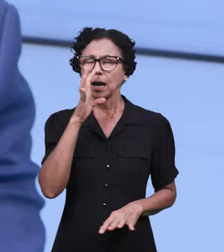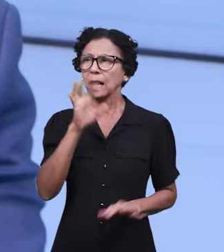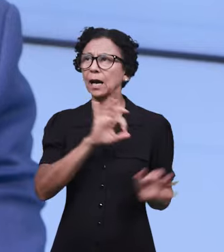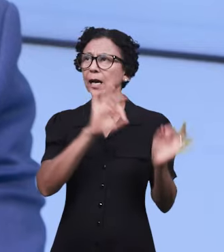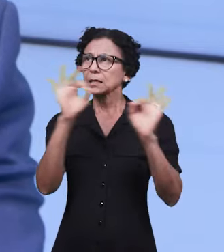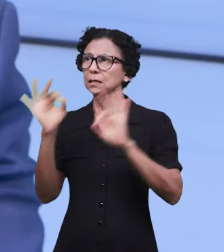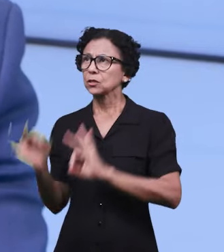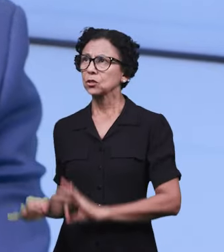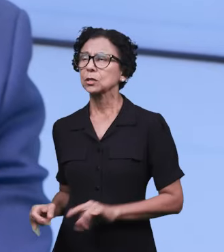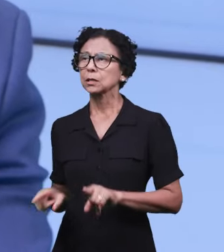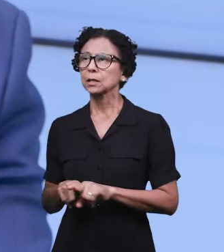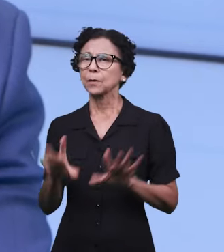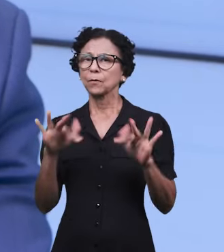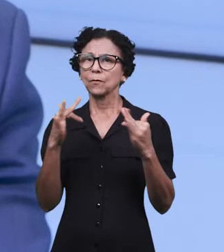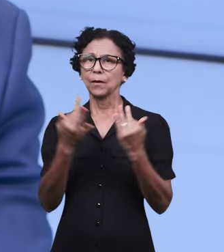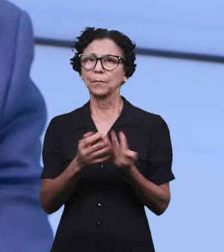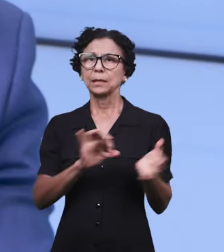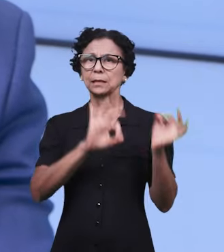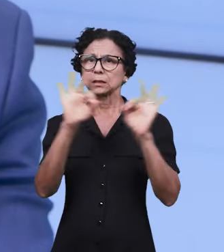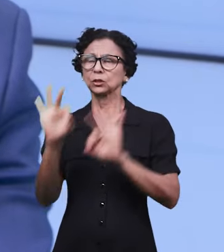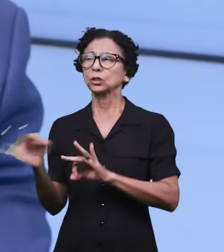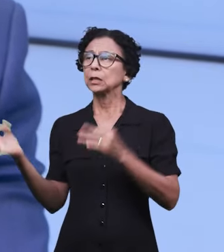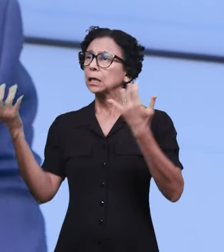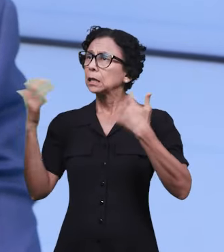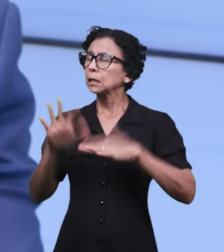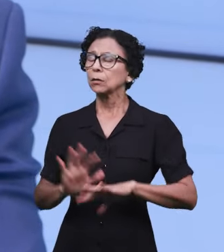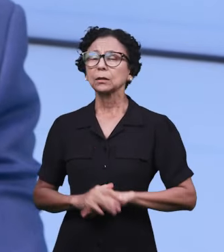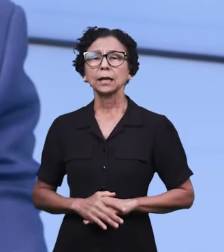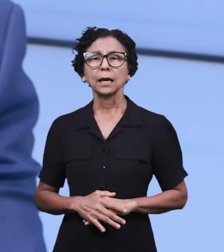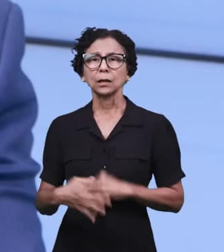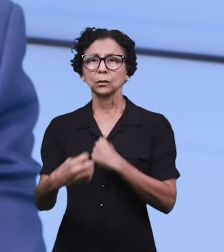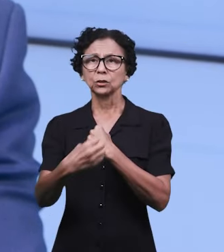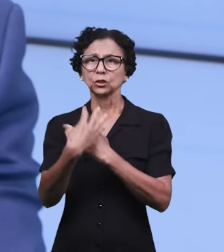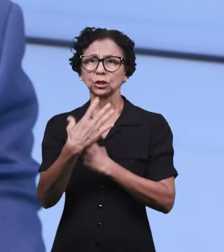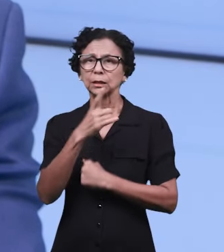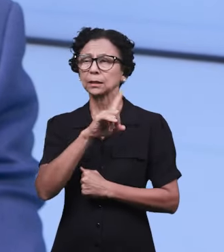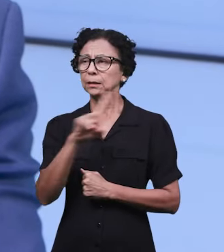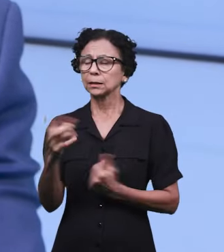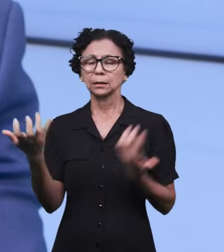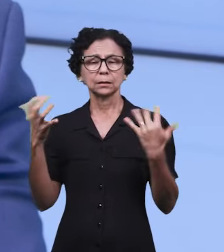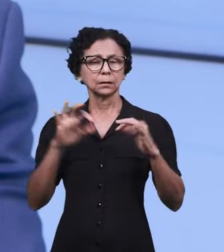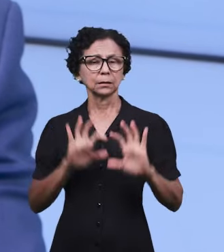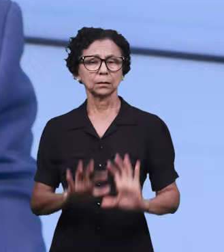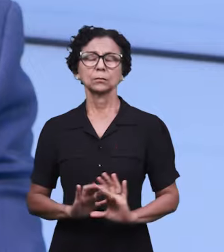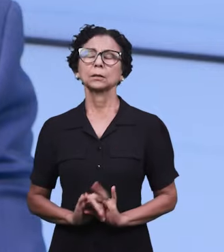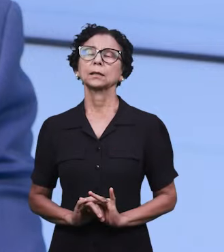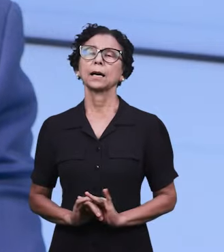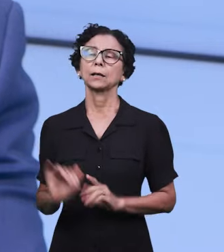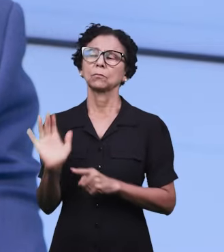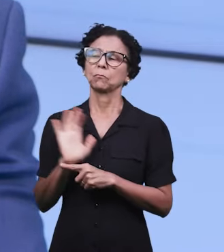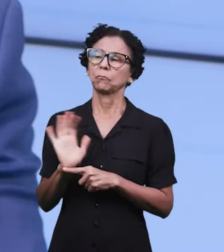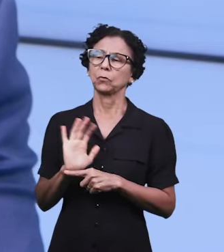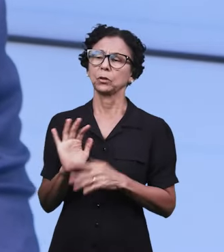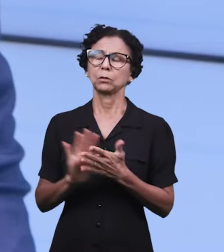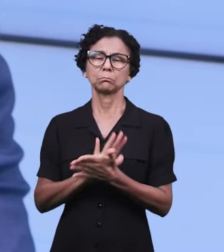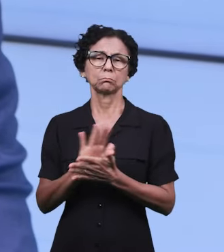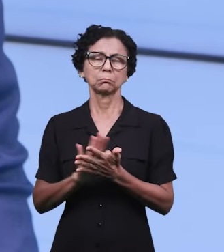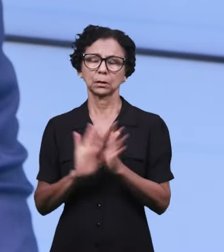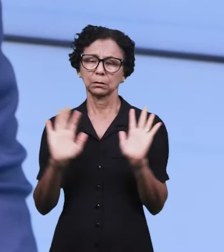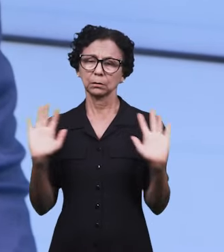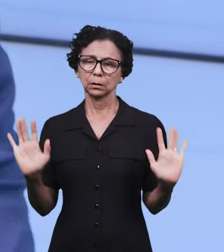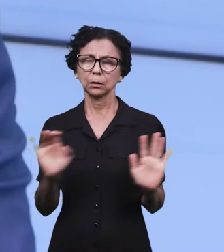YouTube ele vai entender que você não quer que ele recomende mais aquele canal por mais que exista alguma palavra da sua pesquisa que